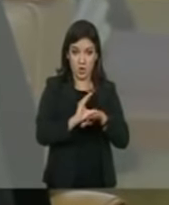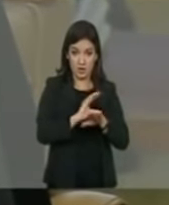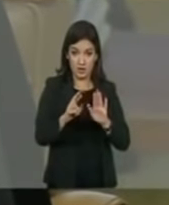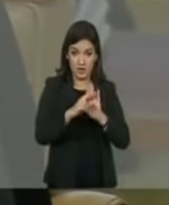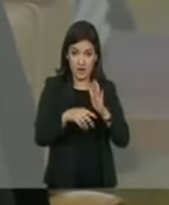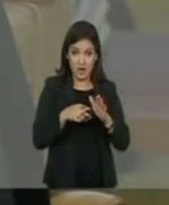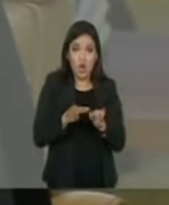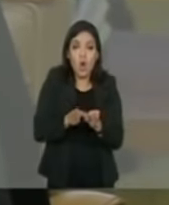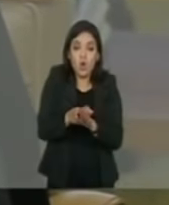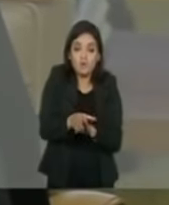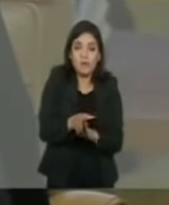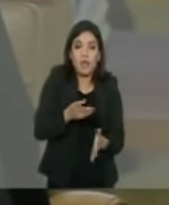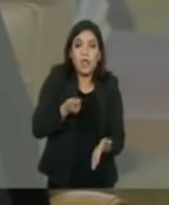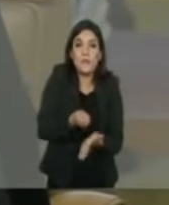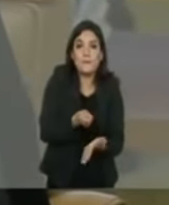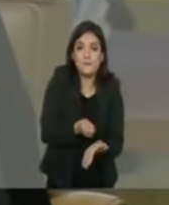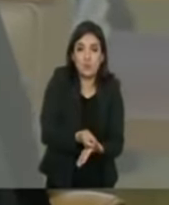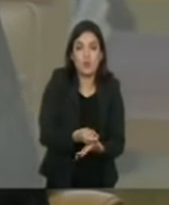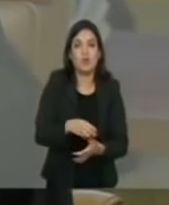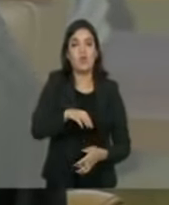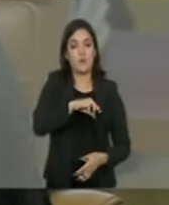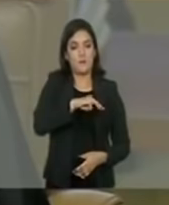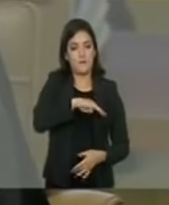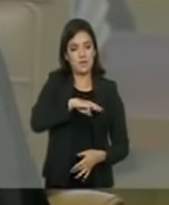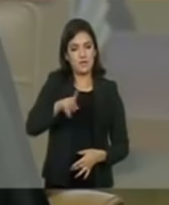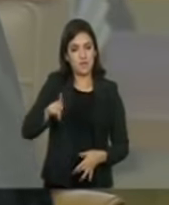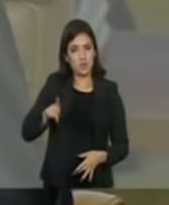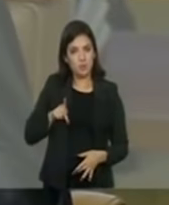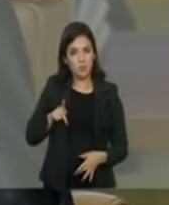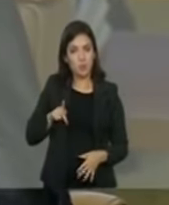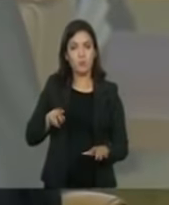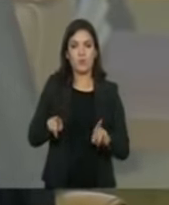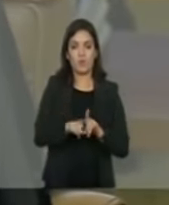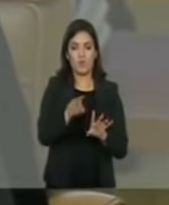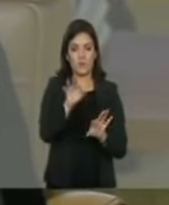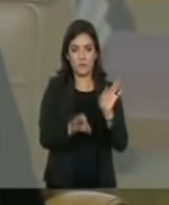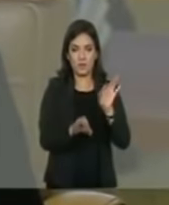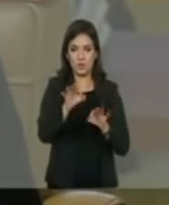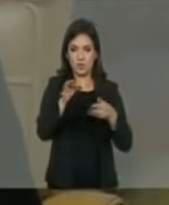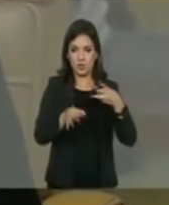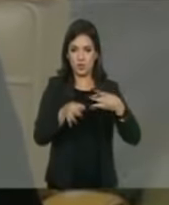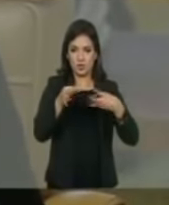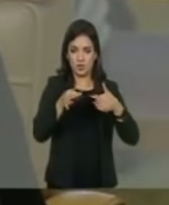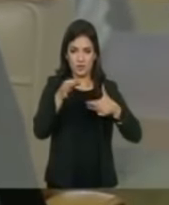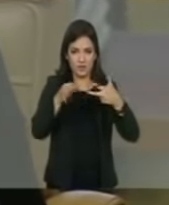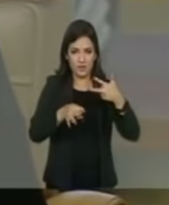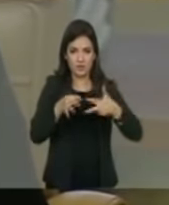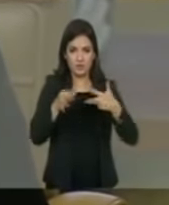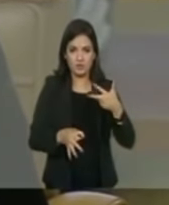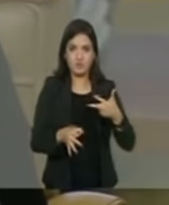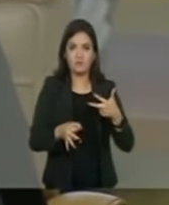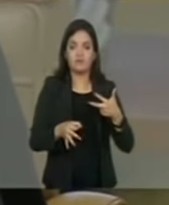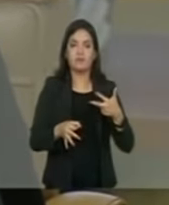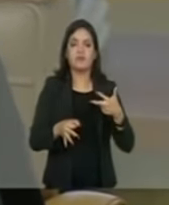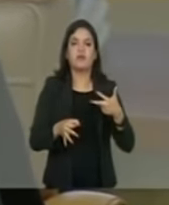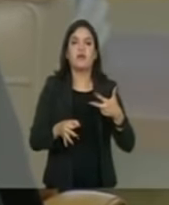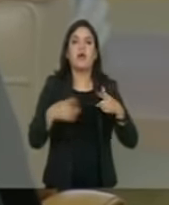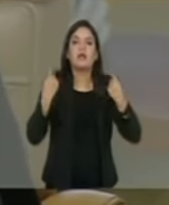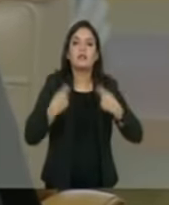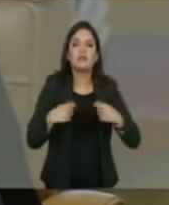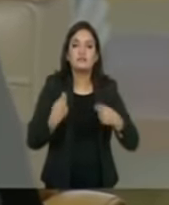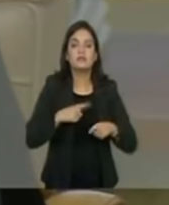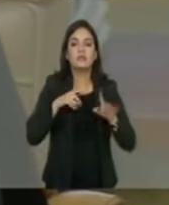policiais ao ministério público e ao poder judiciário a necessidade de outorgar se nosso sistema